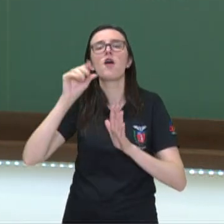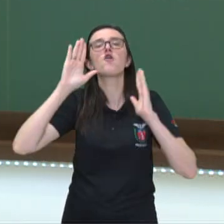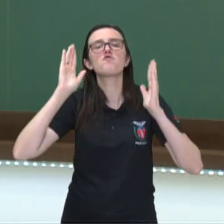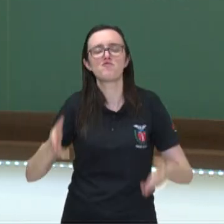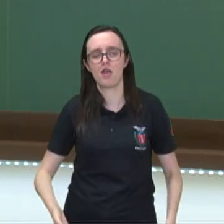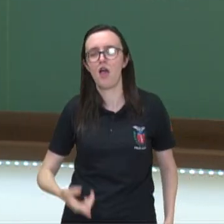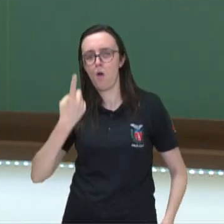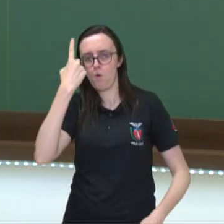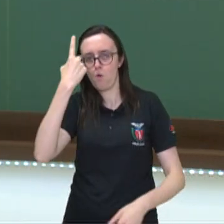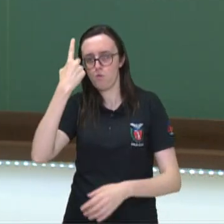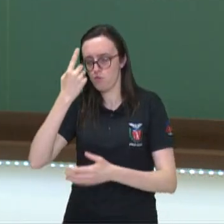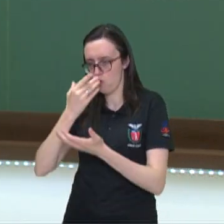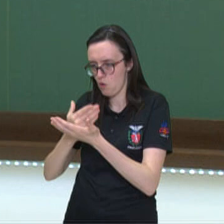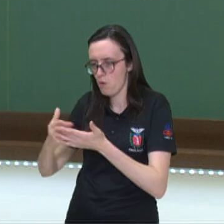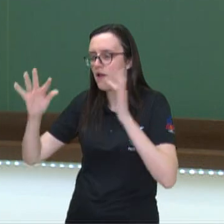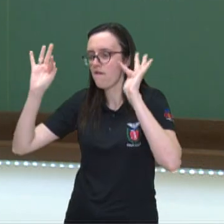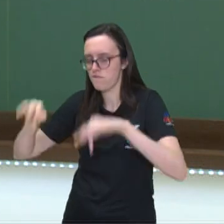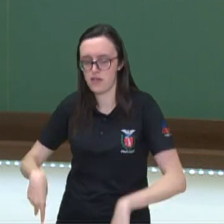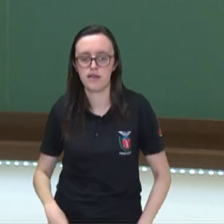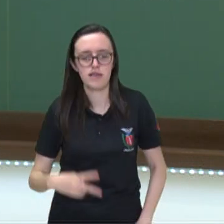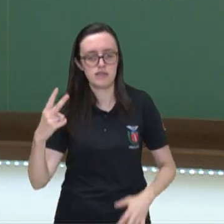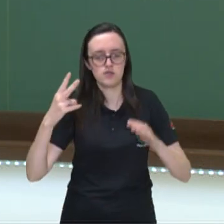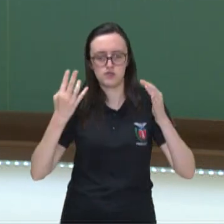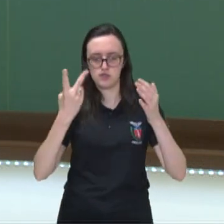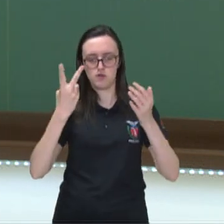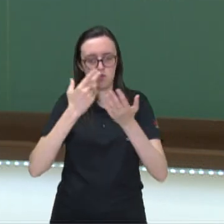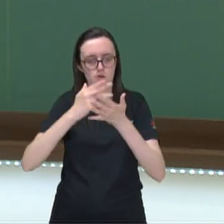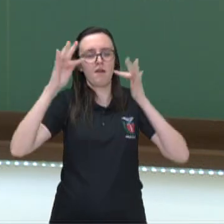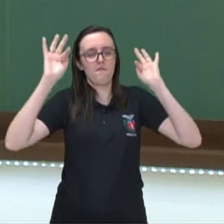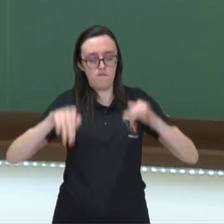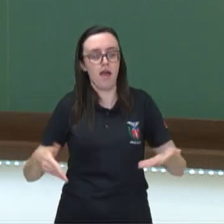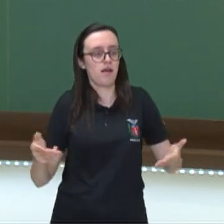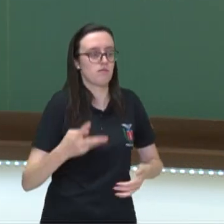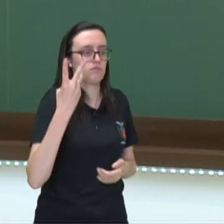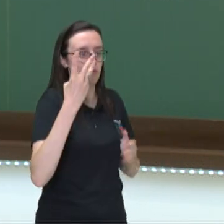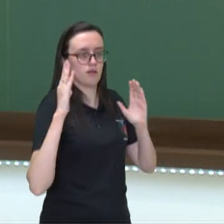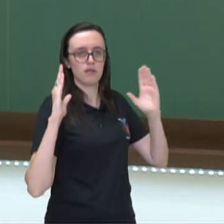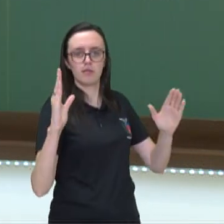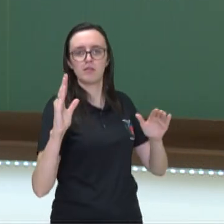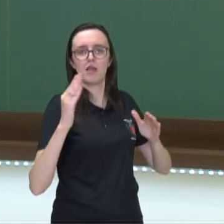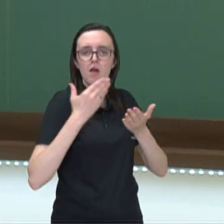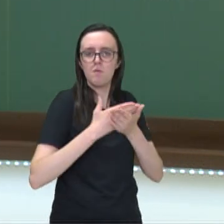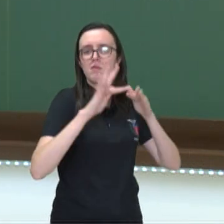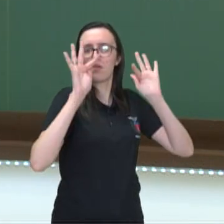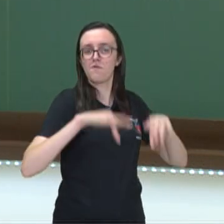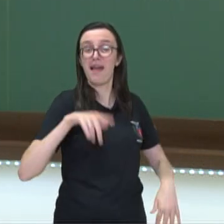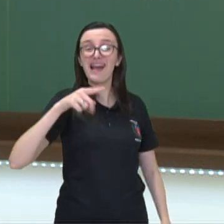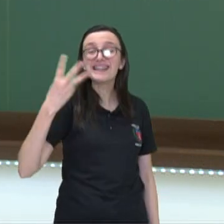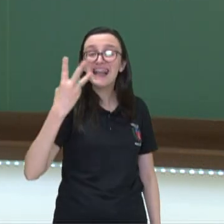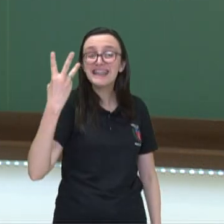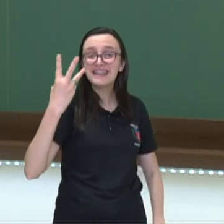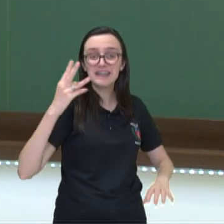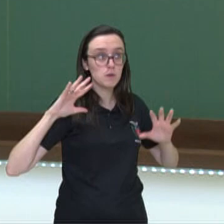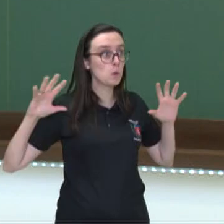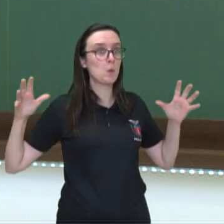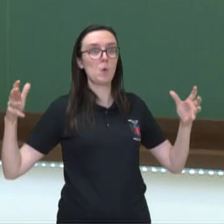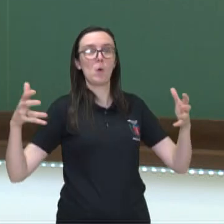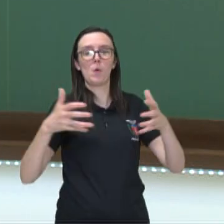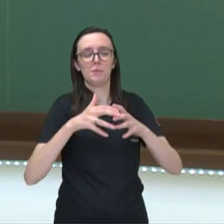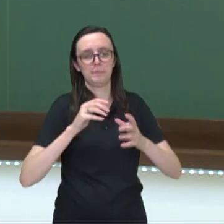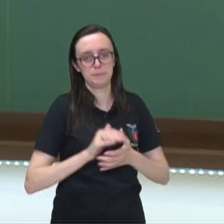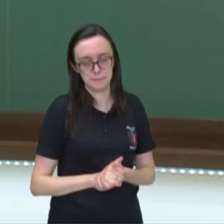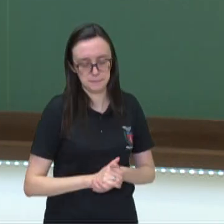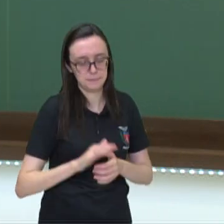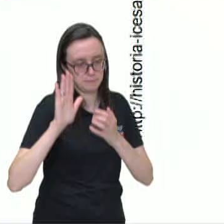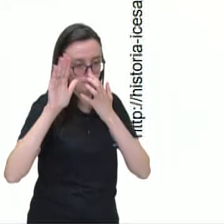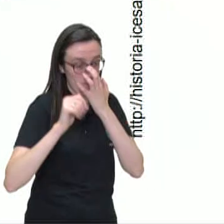humanidades, que começou e terminou, e nós já somos a terceira humanidade vivendo o terceiro sol.